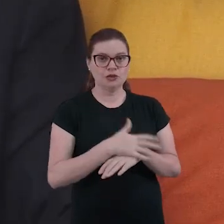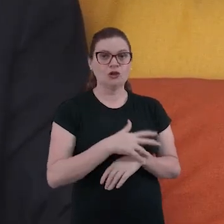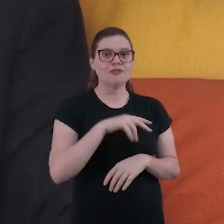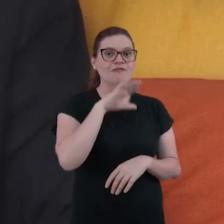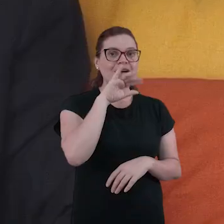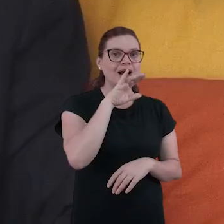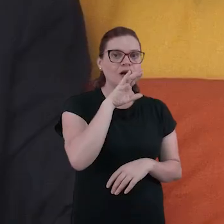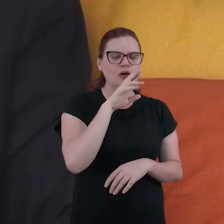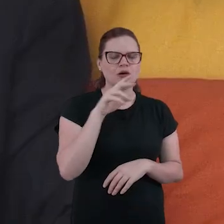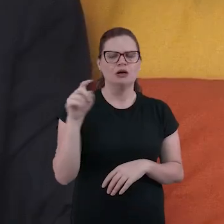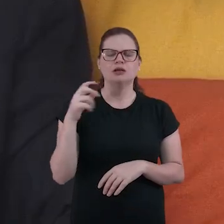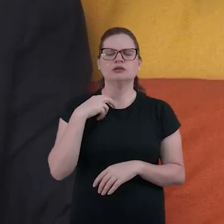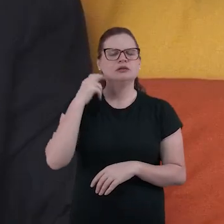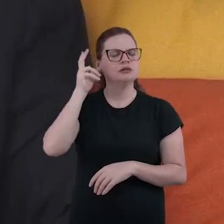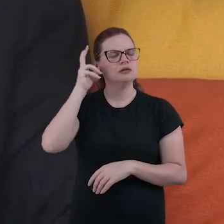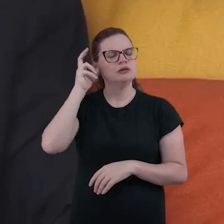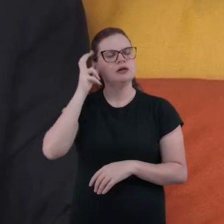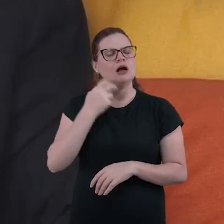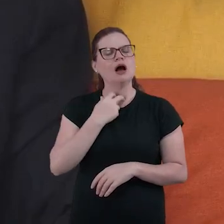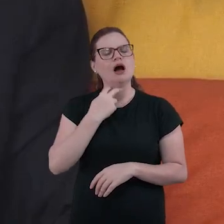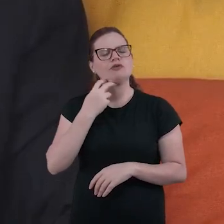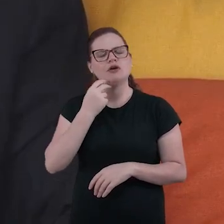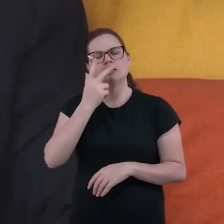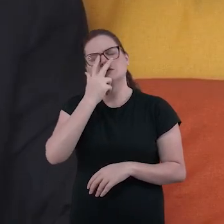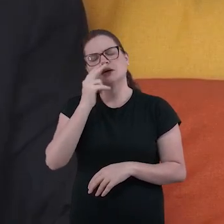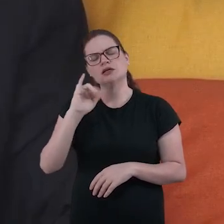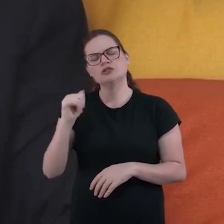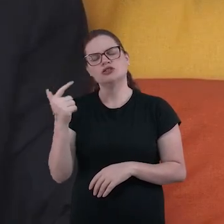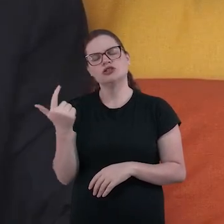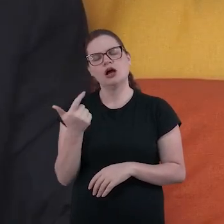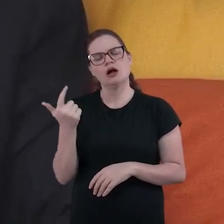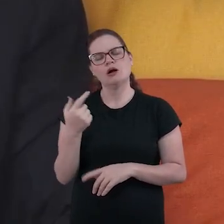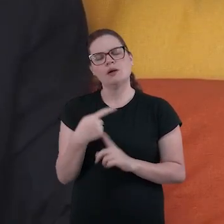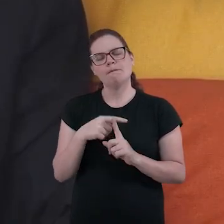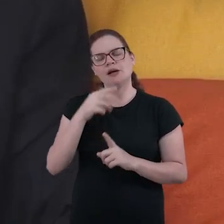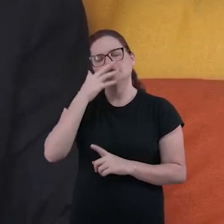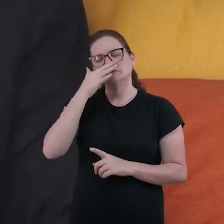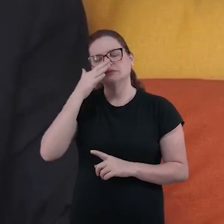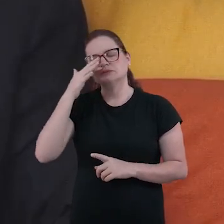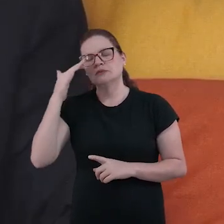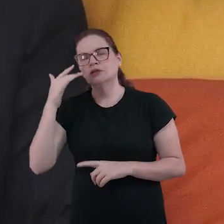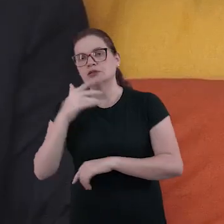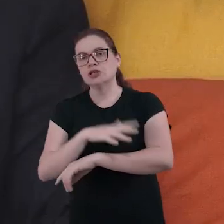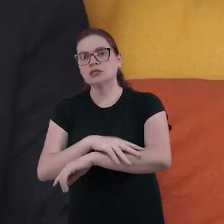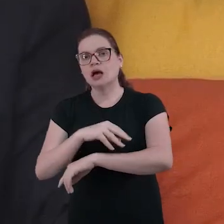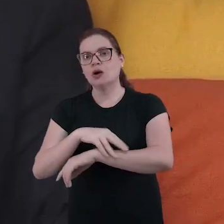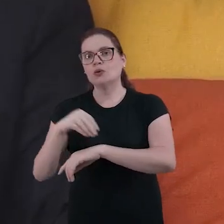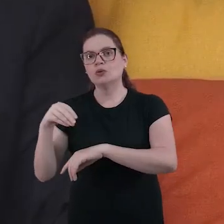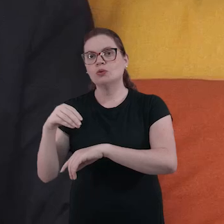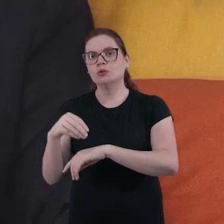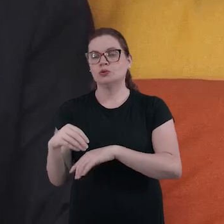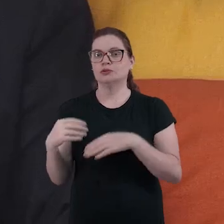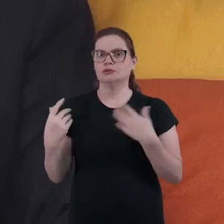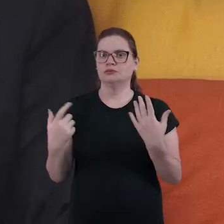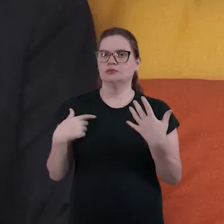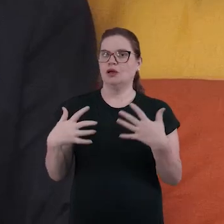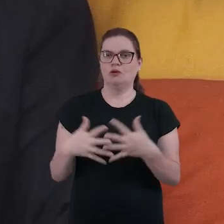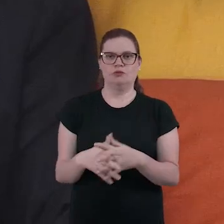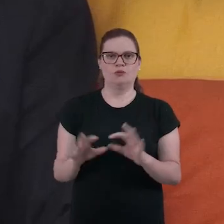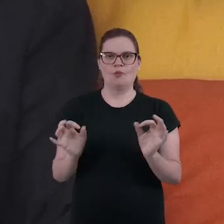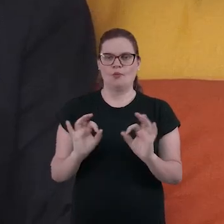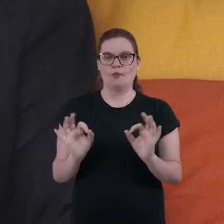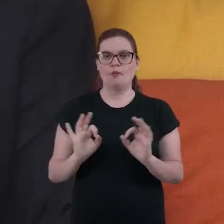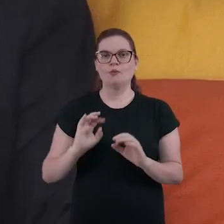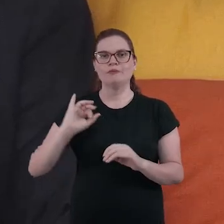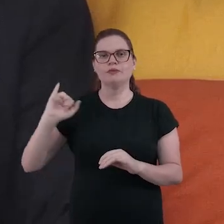de Jacó, mas o cheiro é de Isaque, é de Esaú, não é? Então ele não se confundiu